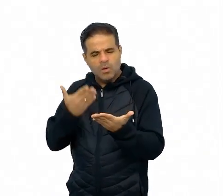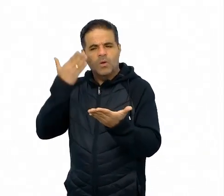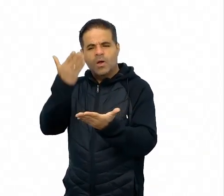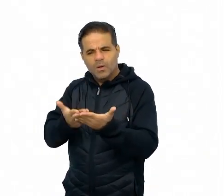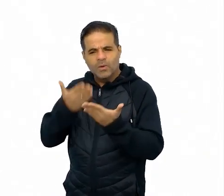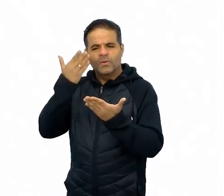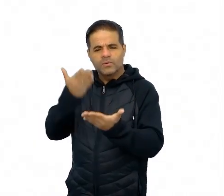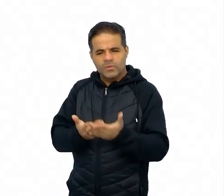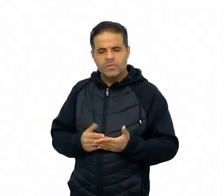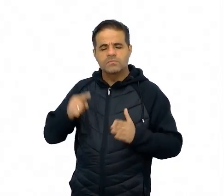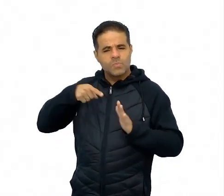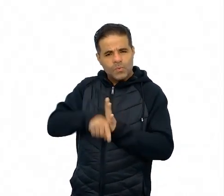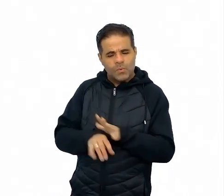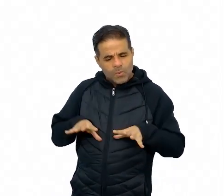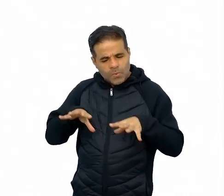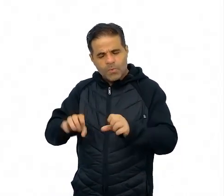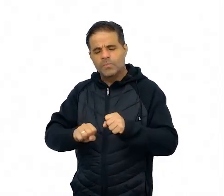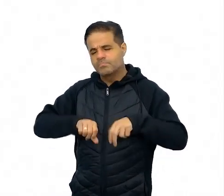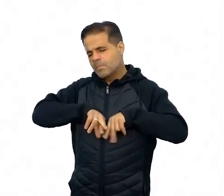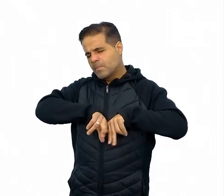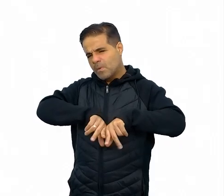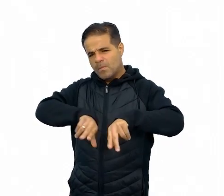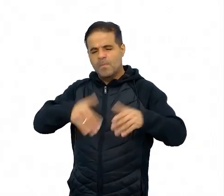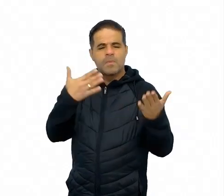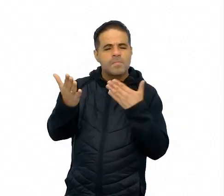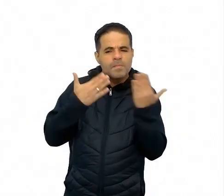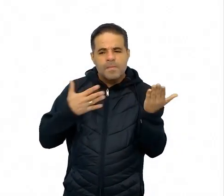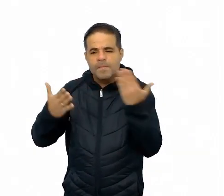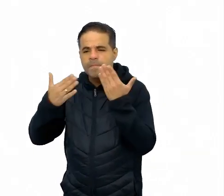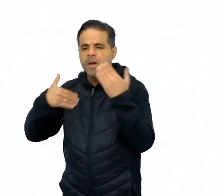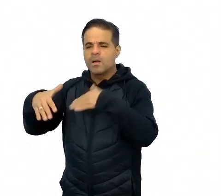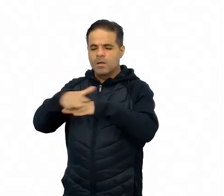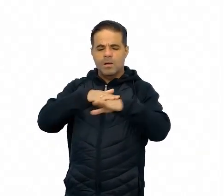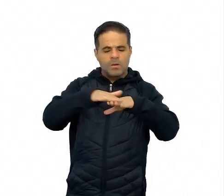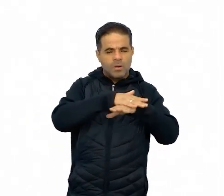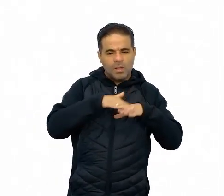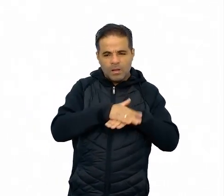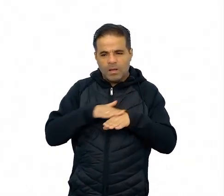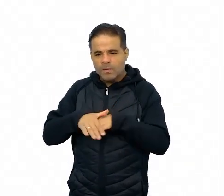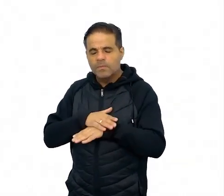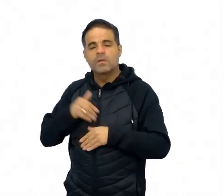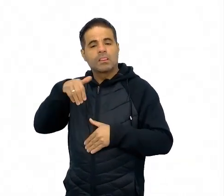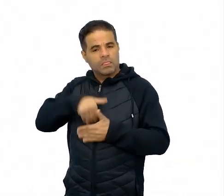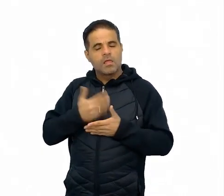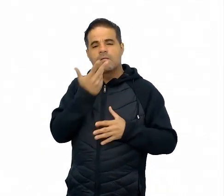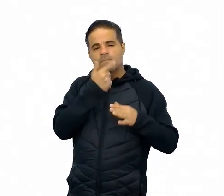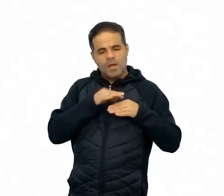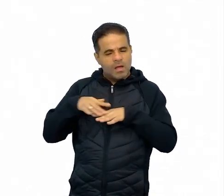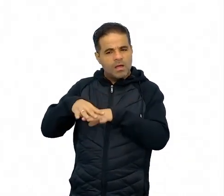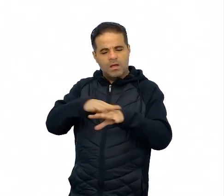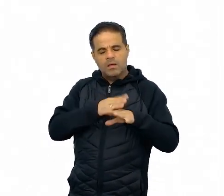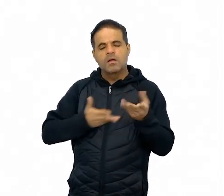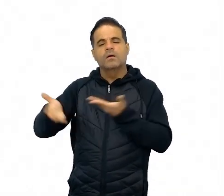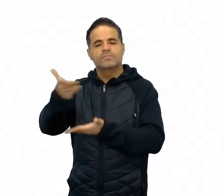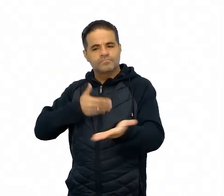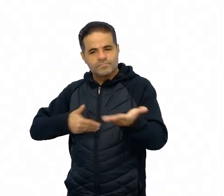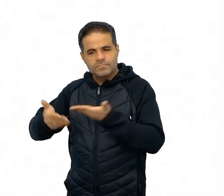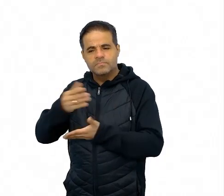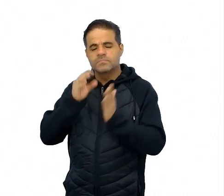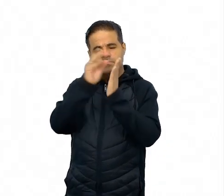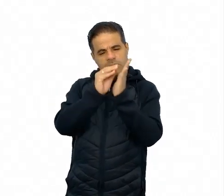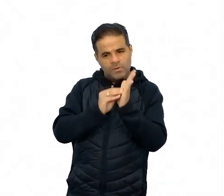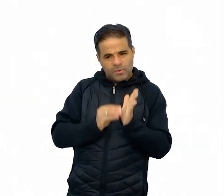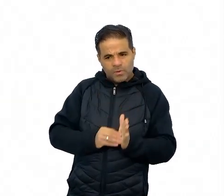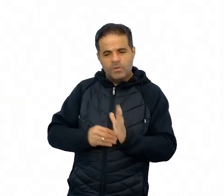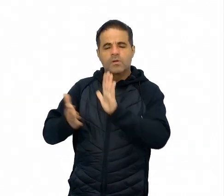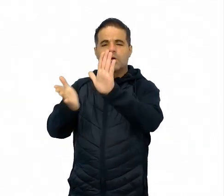né, para ir se apropriando de toda essa conversa que existe dentro da matemática, né, em relação aos conteúdos que